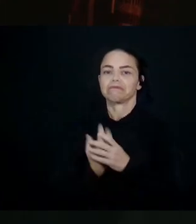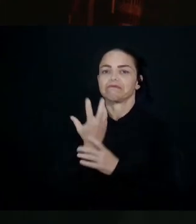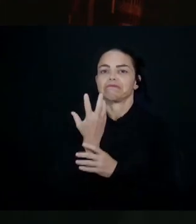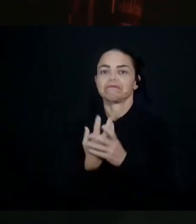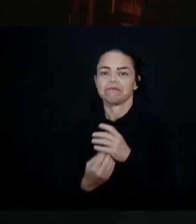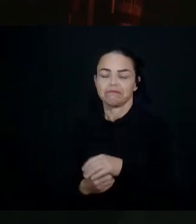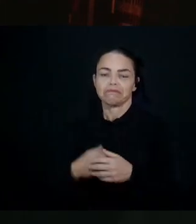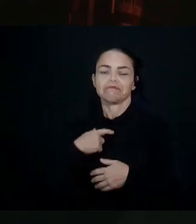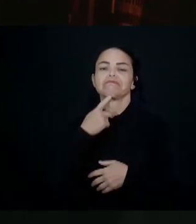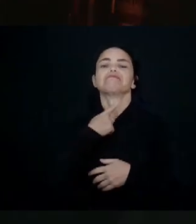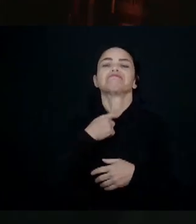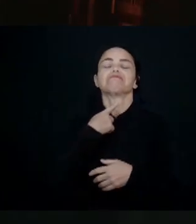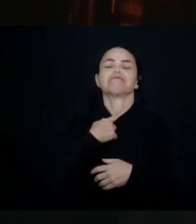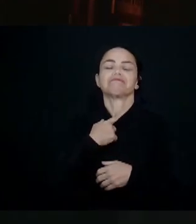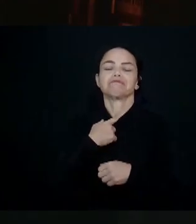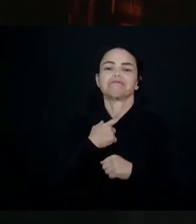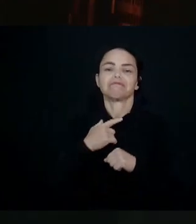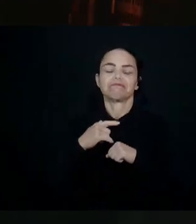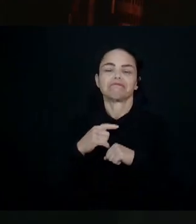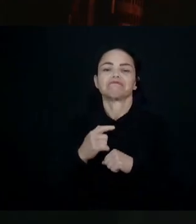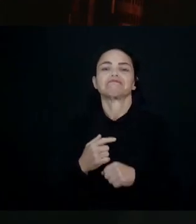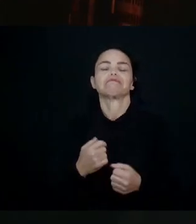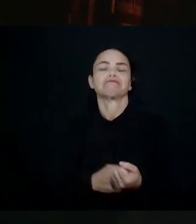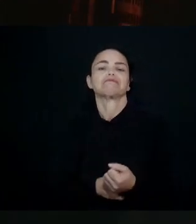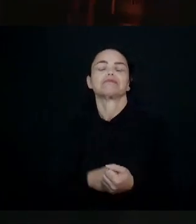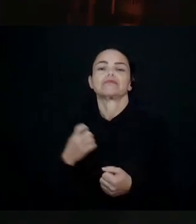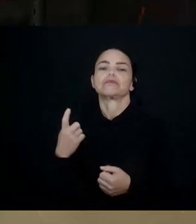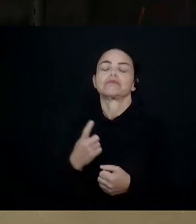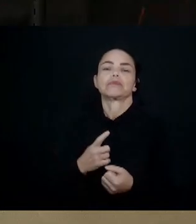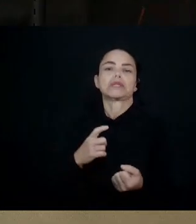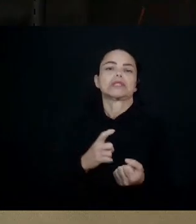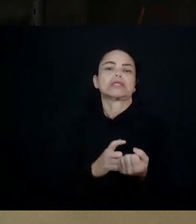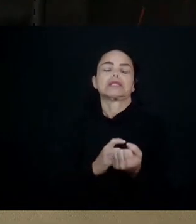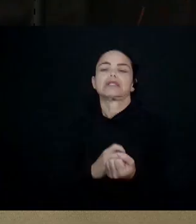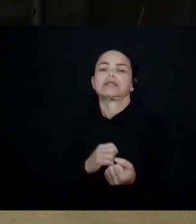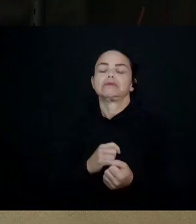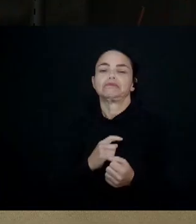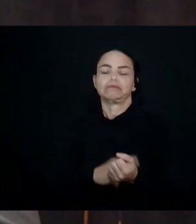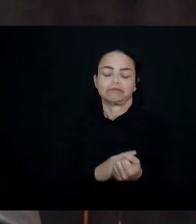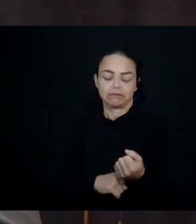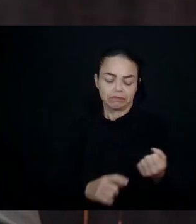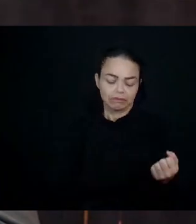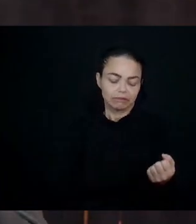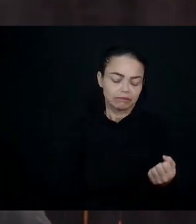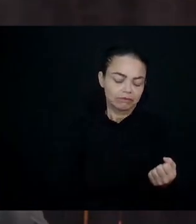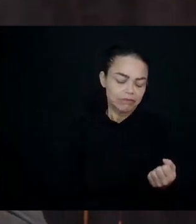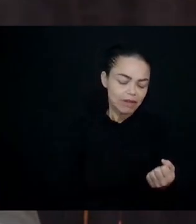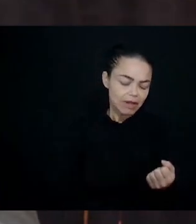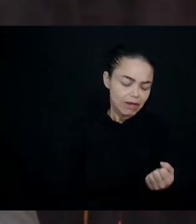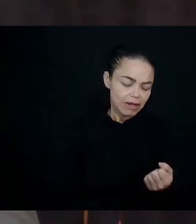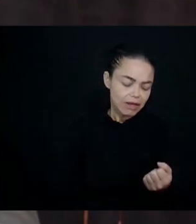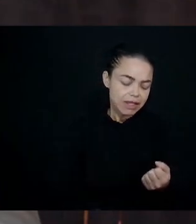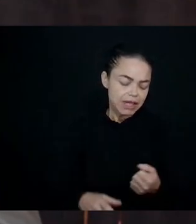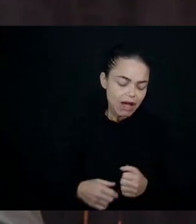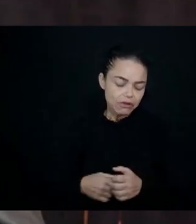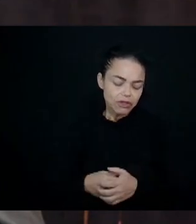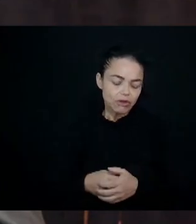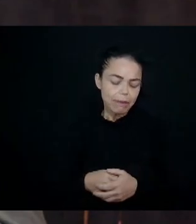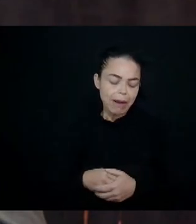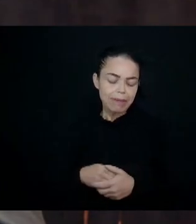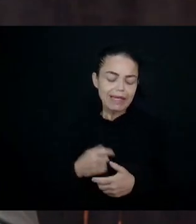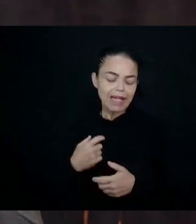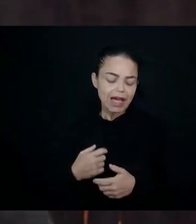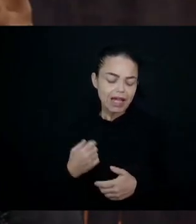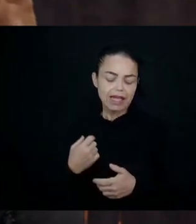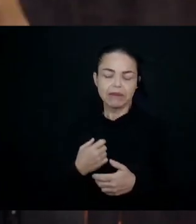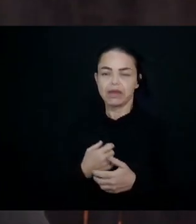desejos, né? E que também pode trazer a frustração. Sim. A gente sabe que a frustração é necessária. Eu até que falar, quando ele falou do aplicativo, eu